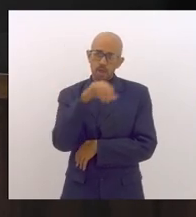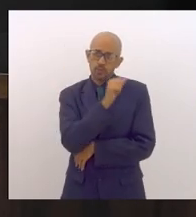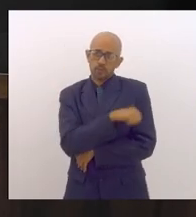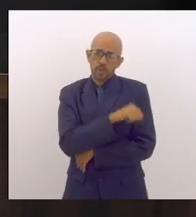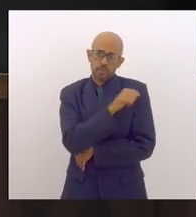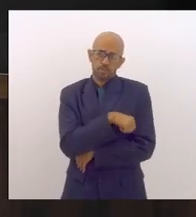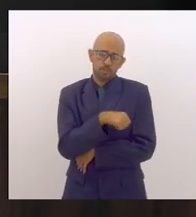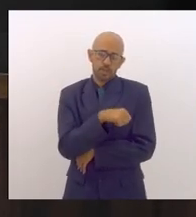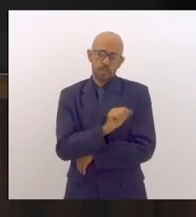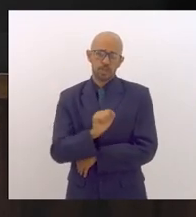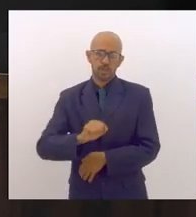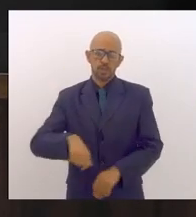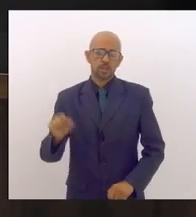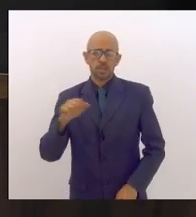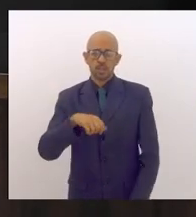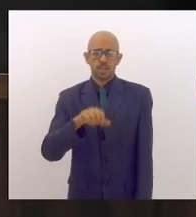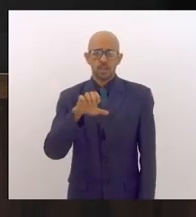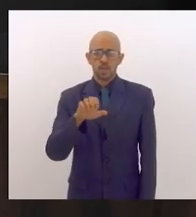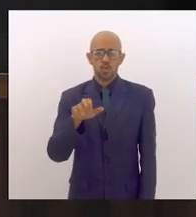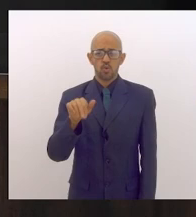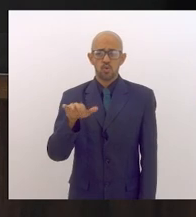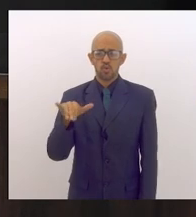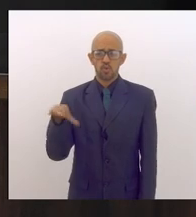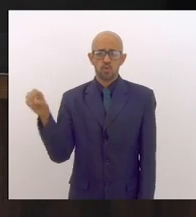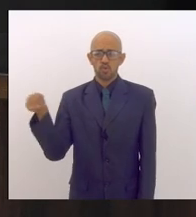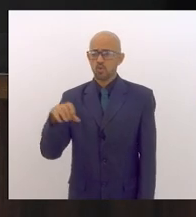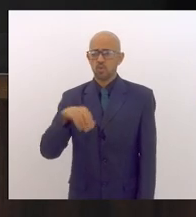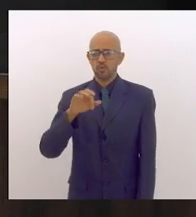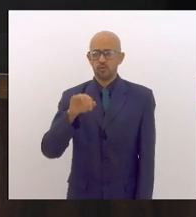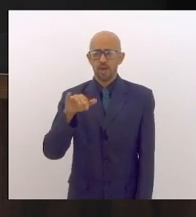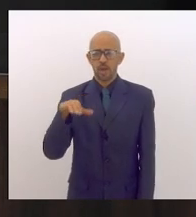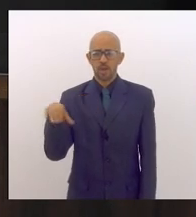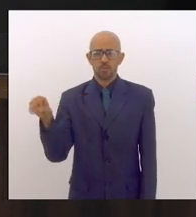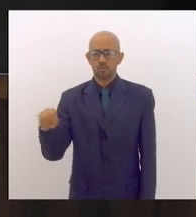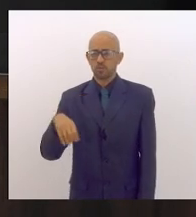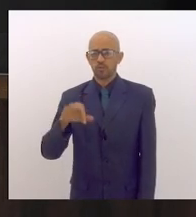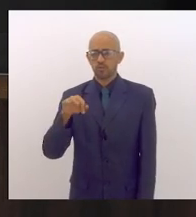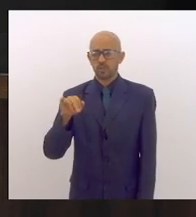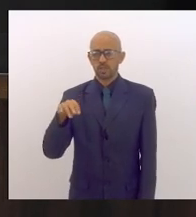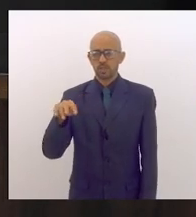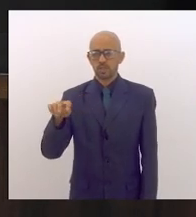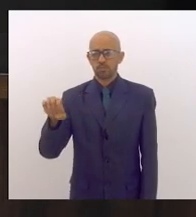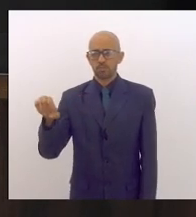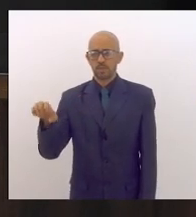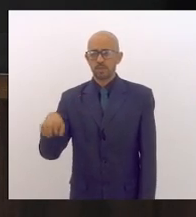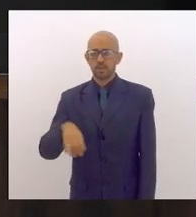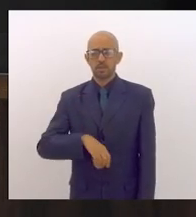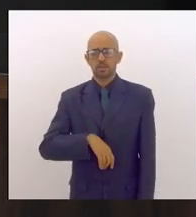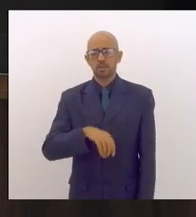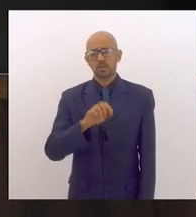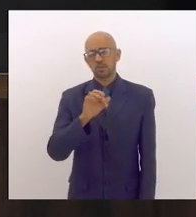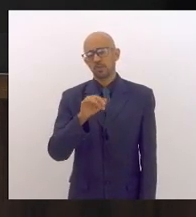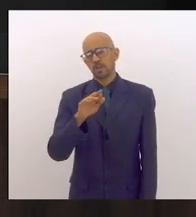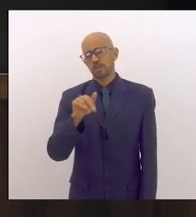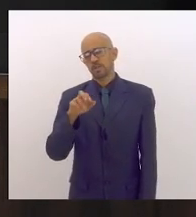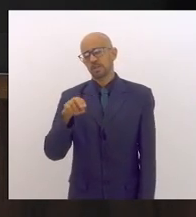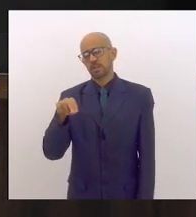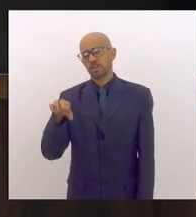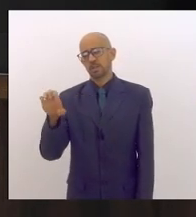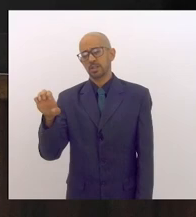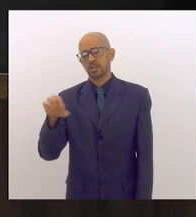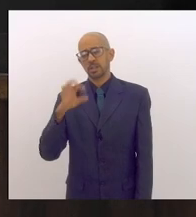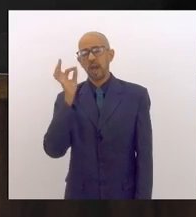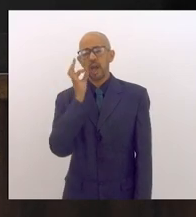Rejane, deputado Eurico Júnior, deputado Fábio Silva, deputado Felipe Soares, deputado Felipe Pobel, deputada Franciane Mota, deputado